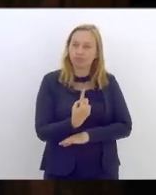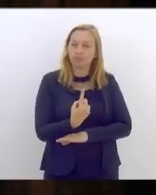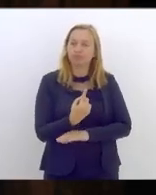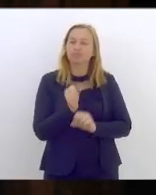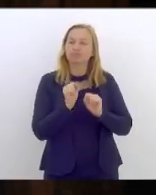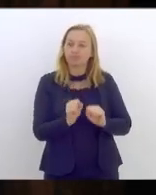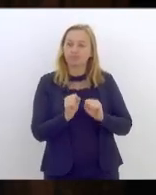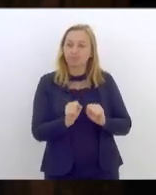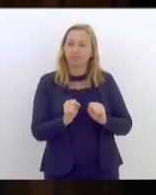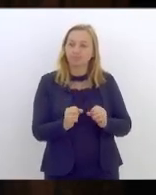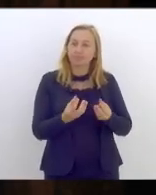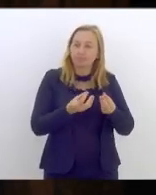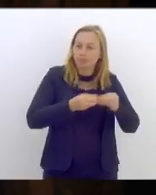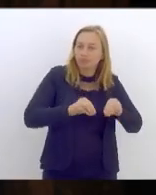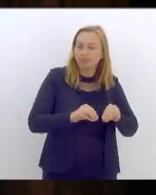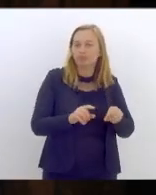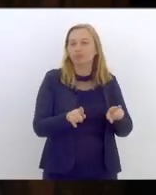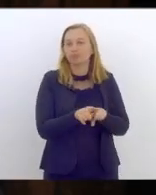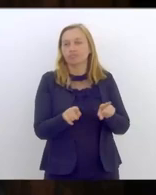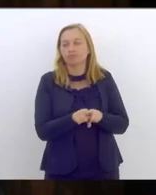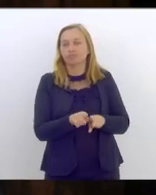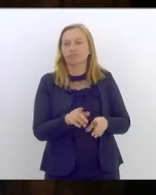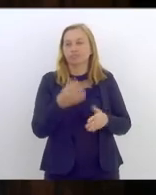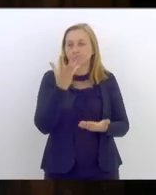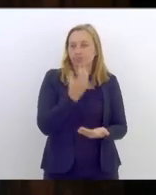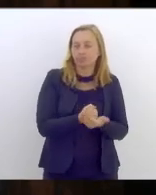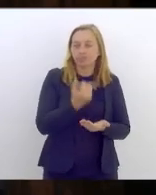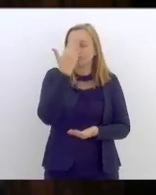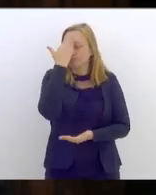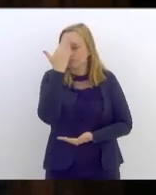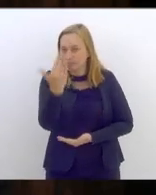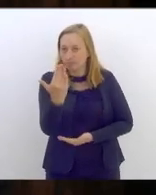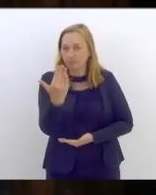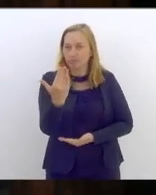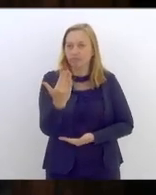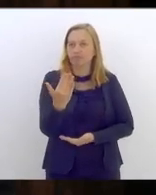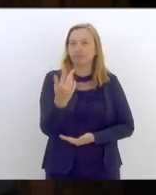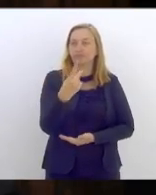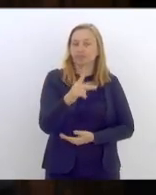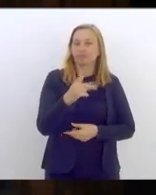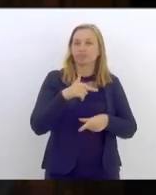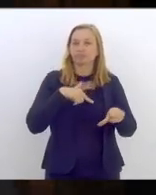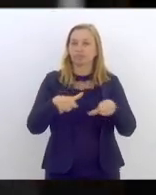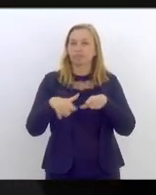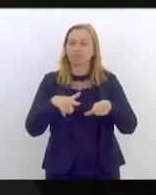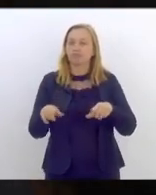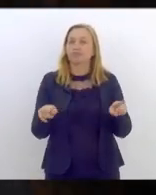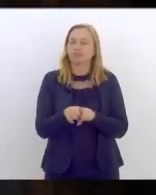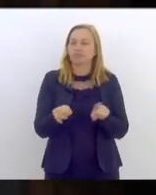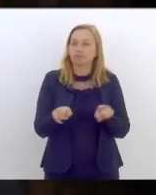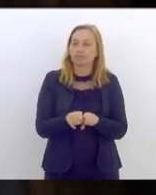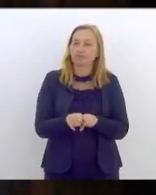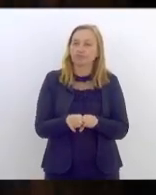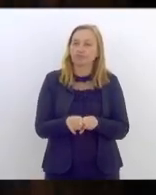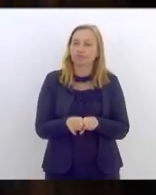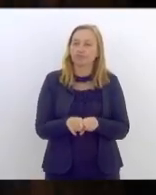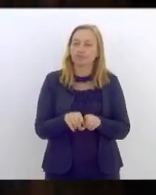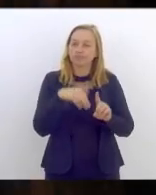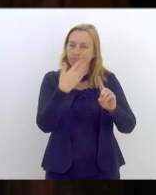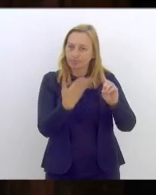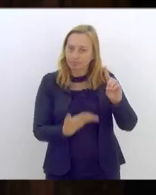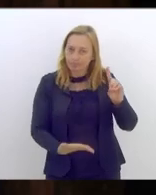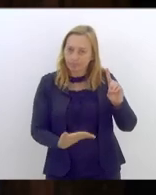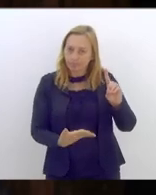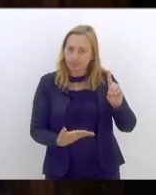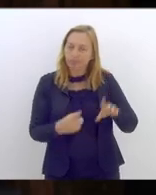poderiam nos afetar então fica aqui o registro o agradecimento da sua gestão e também por essa homenagem